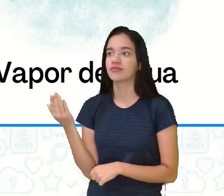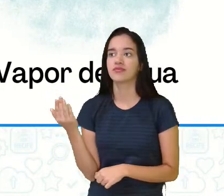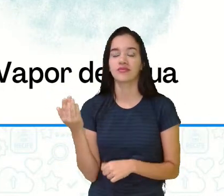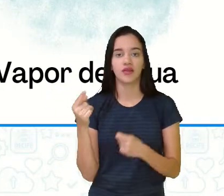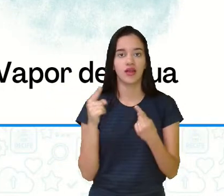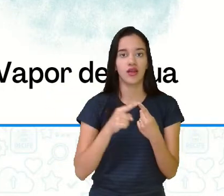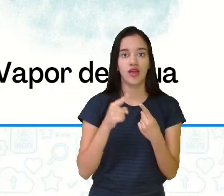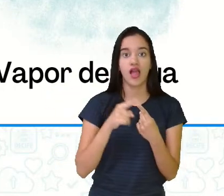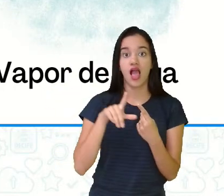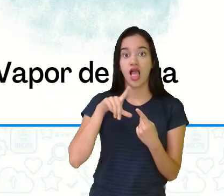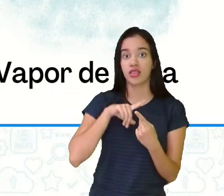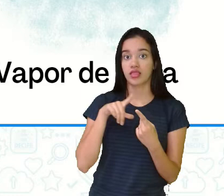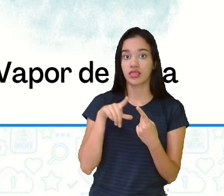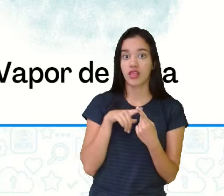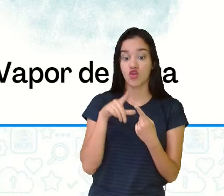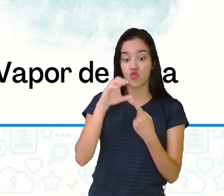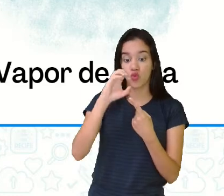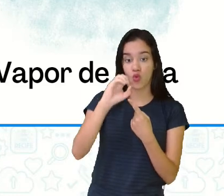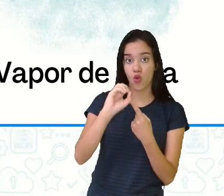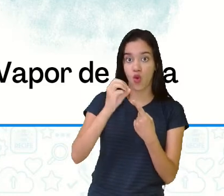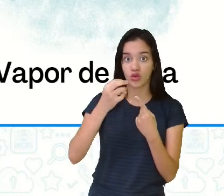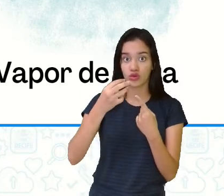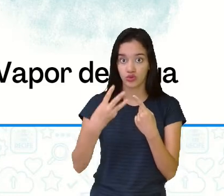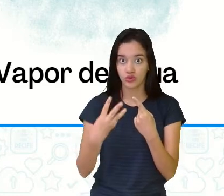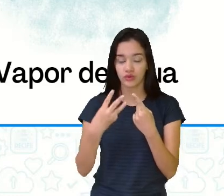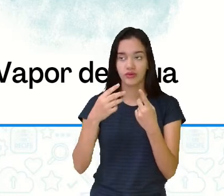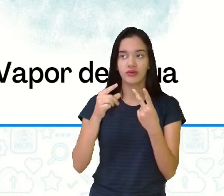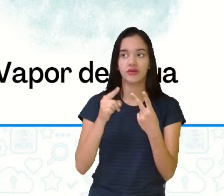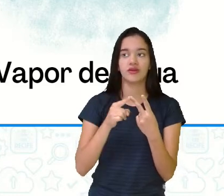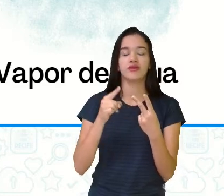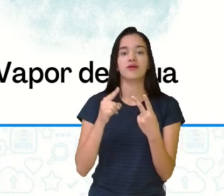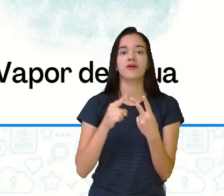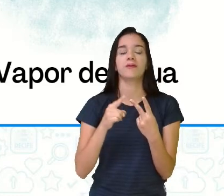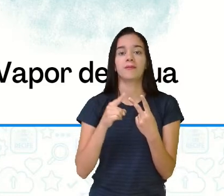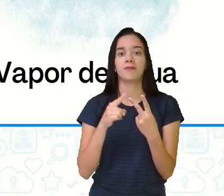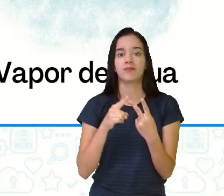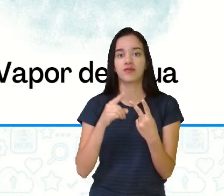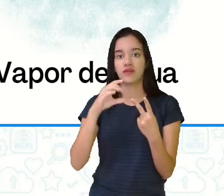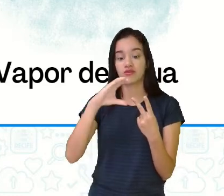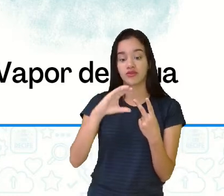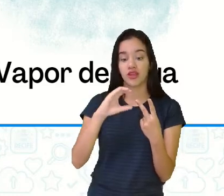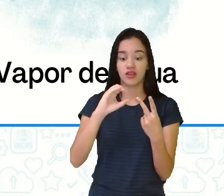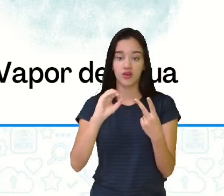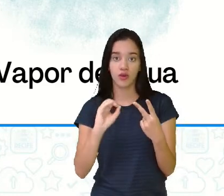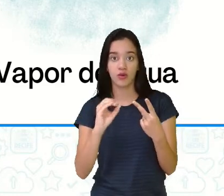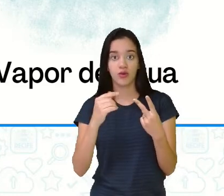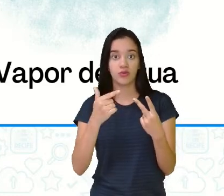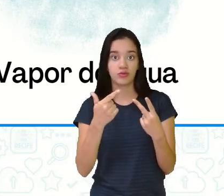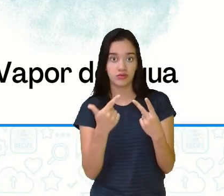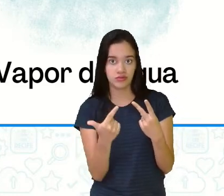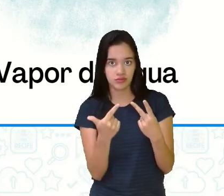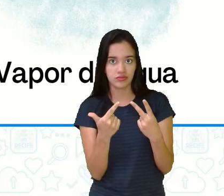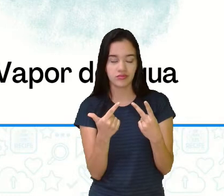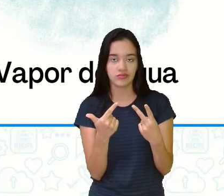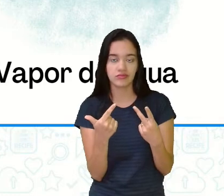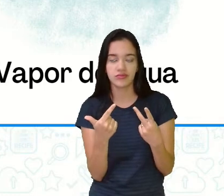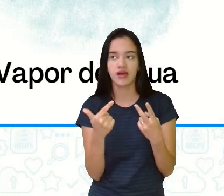ozônio tem um O com um trezinho embaixo. O dióxido de carbono tem um C,